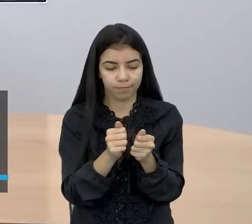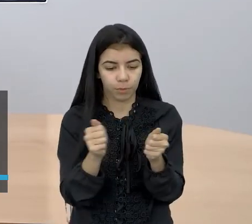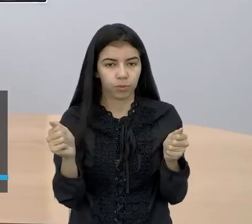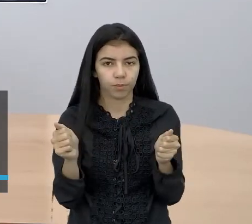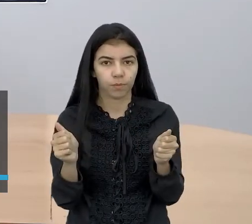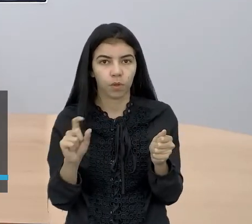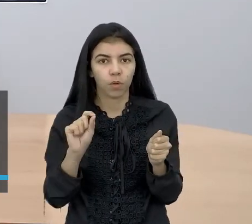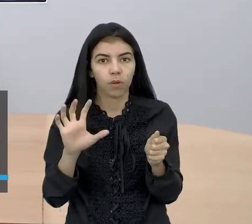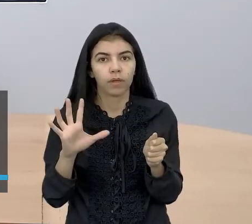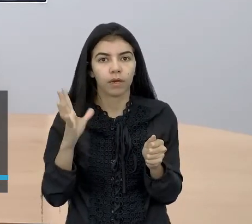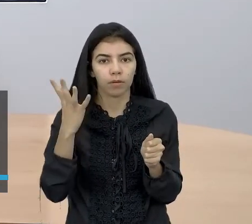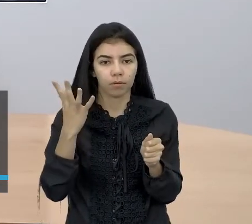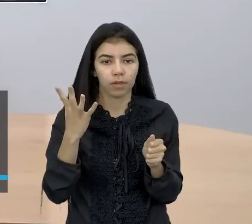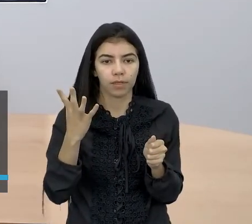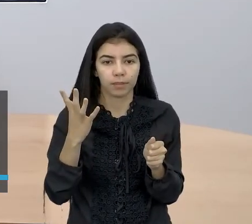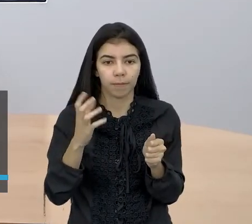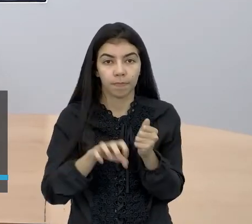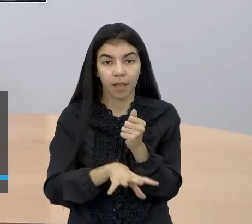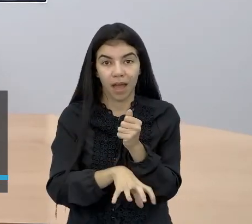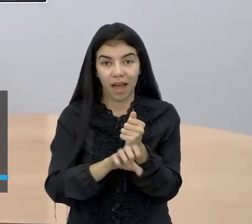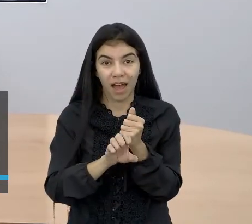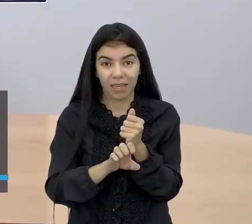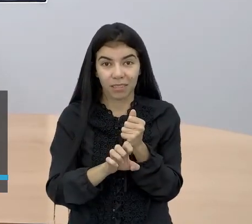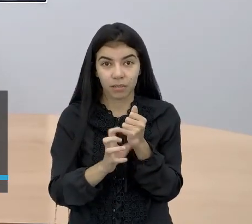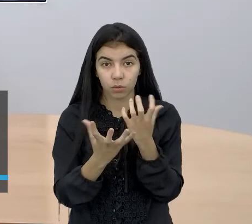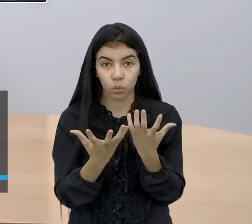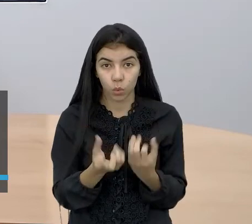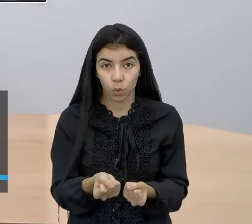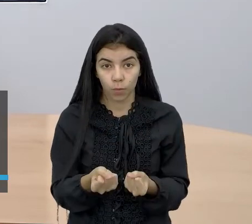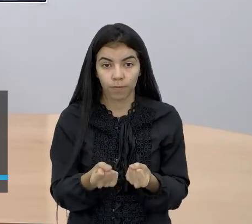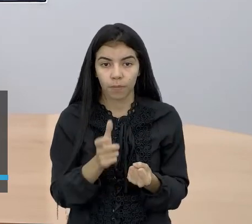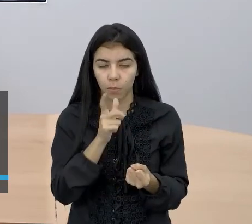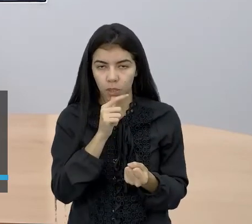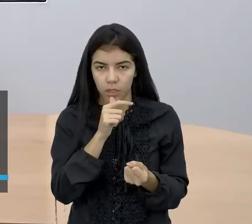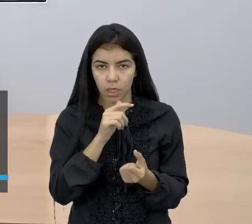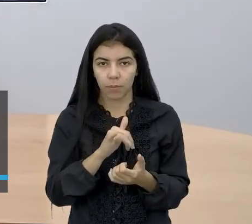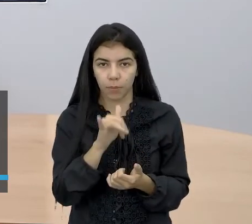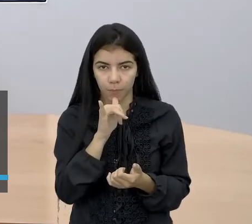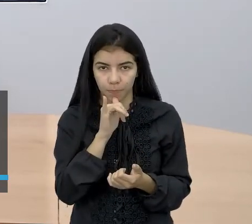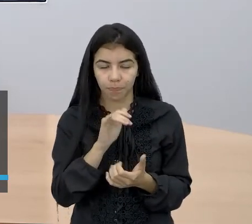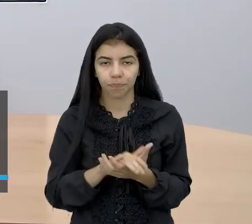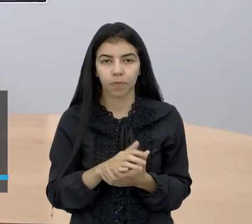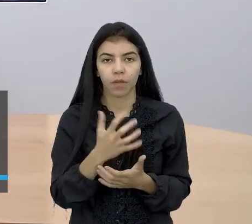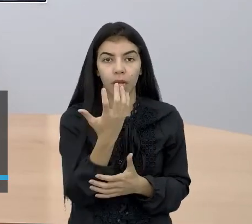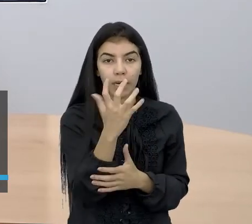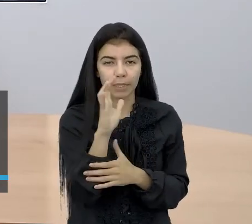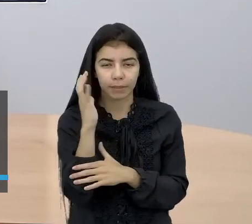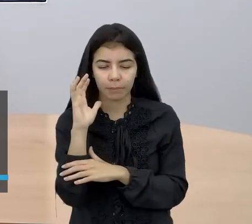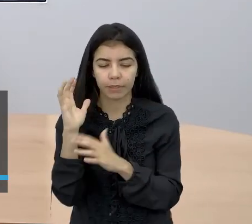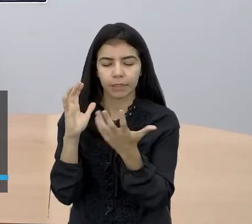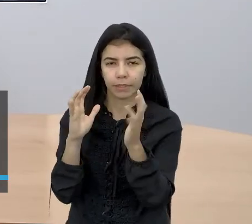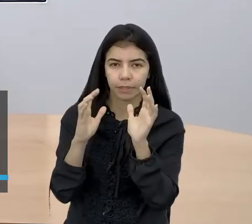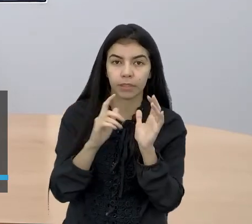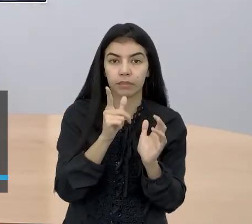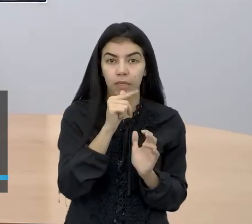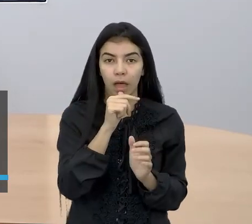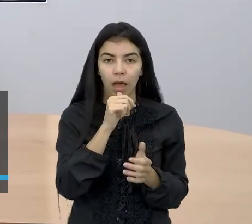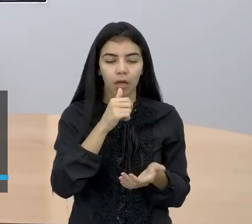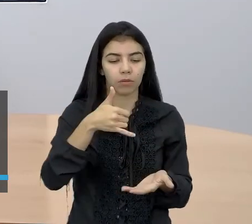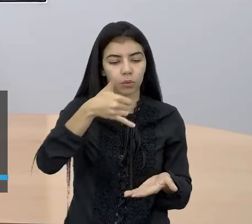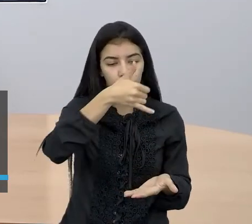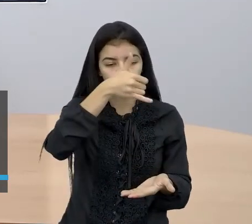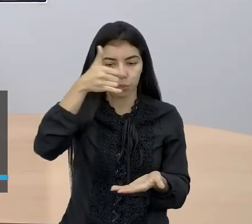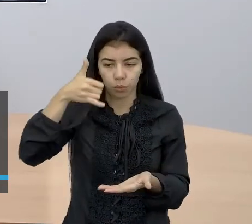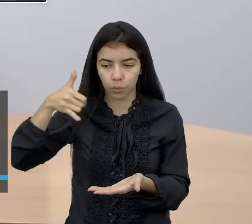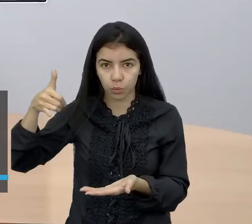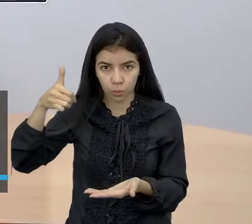ser absorvidos pelas raízes. Então, quando você coloca água nas plantas, por isso que as plantas precisam de água, elas